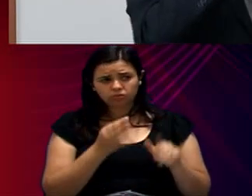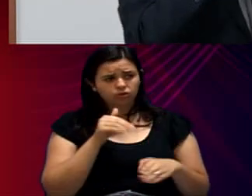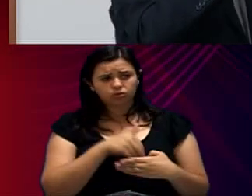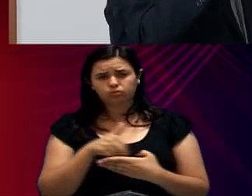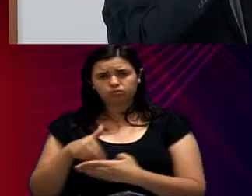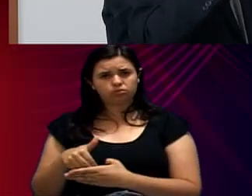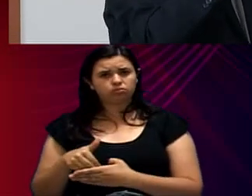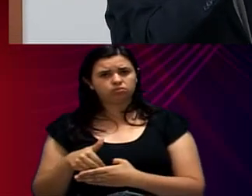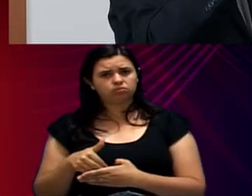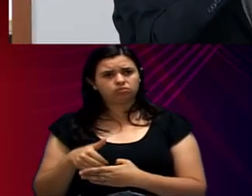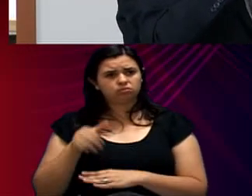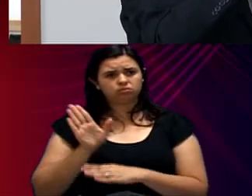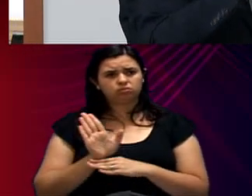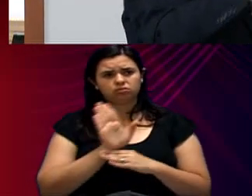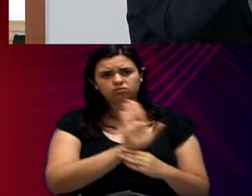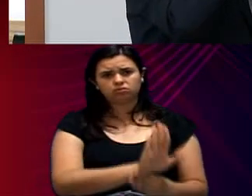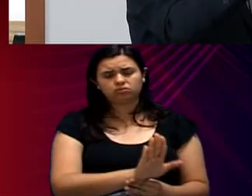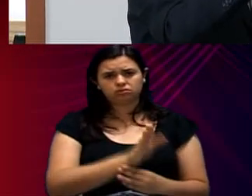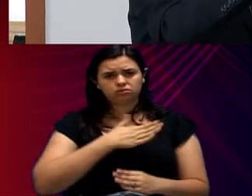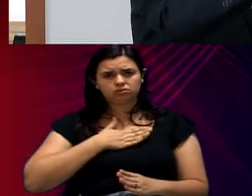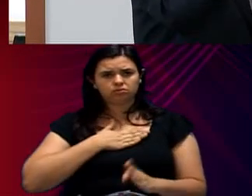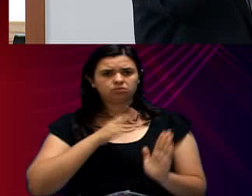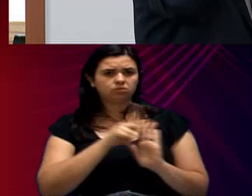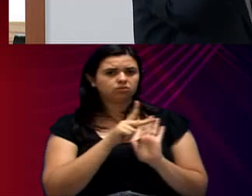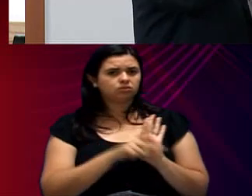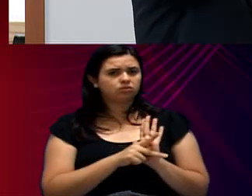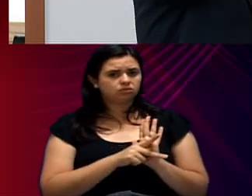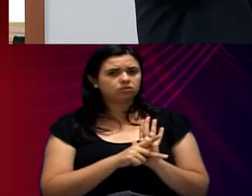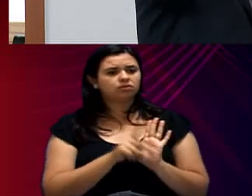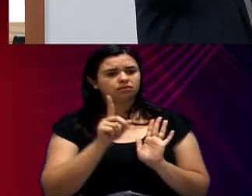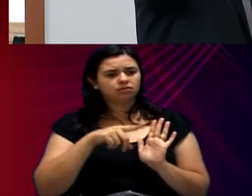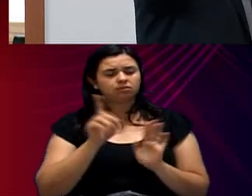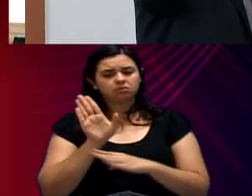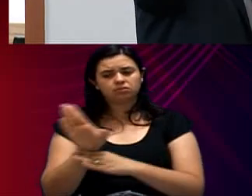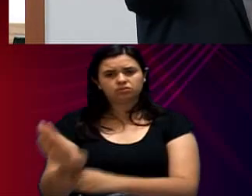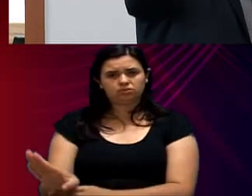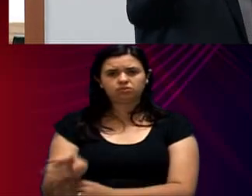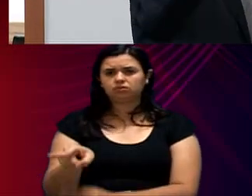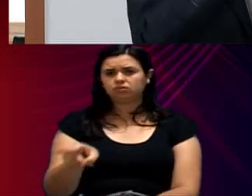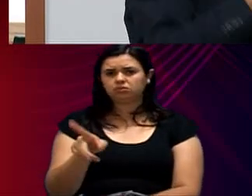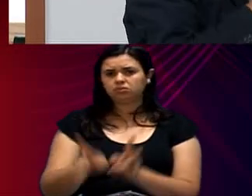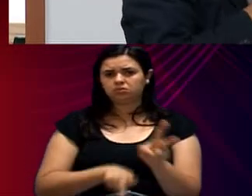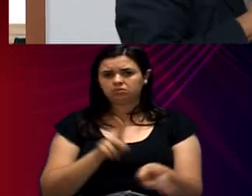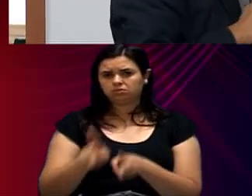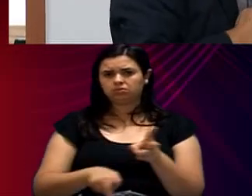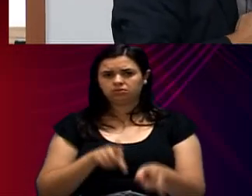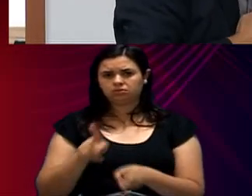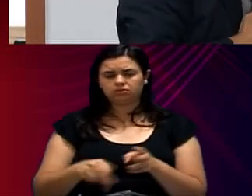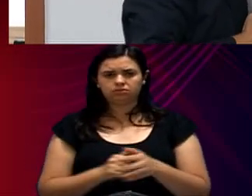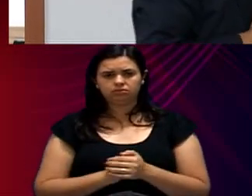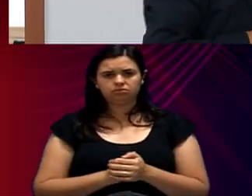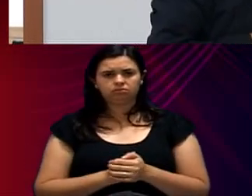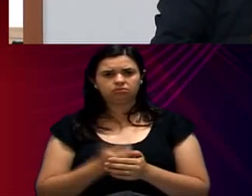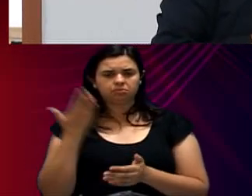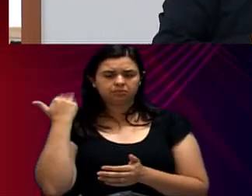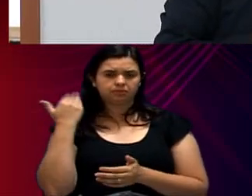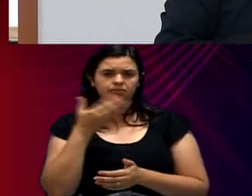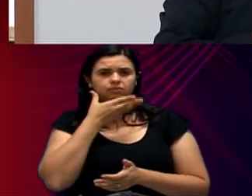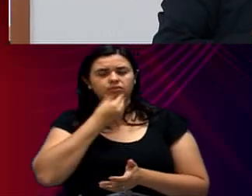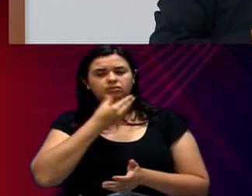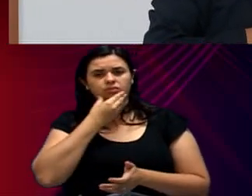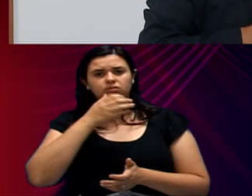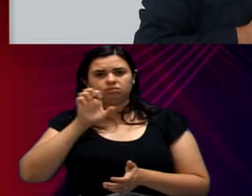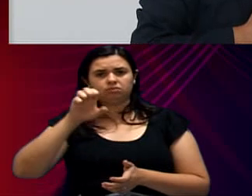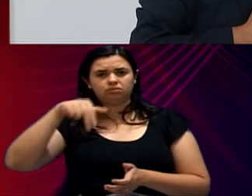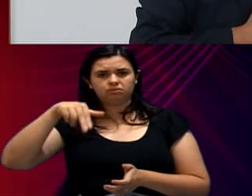ajudar. O meu projeto é o povo. Estou aqui para ajudar o povo. Não é isso, vereador? O Inés sofreu muito porque não tinha na época dele a rede social que nem